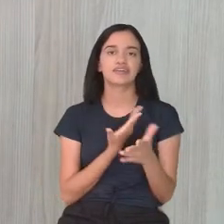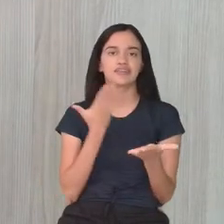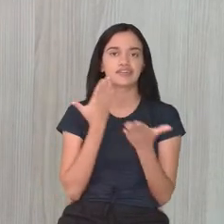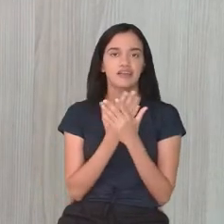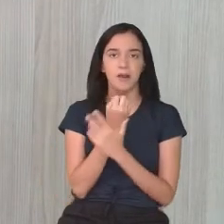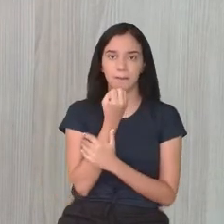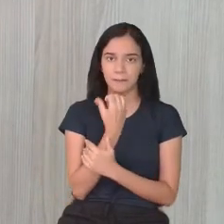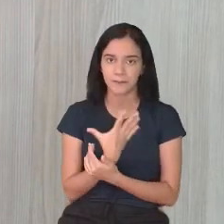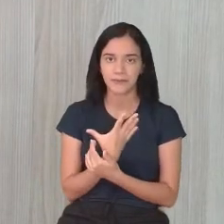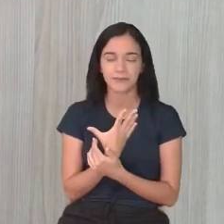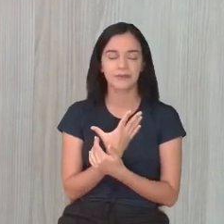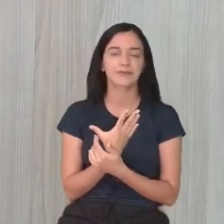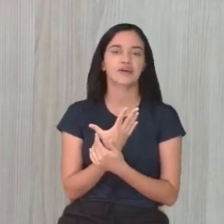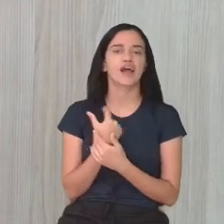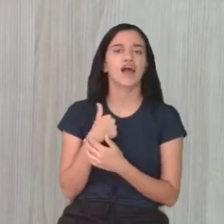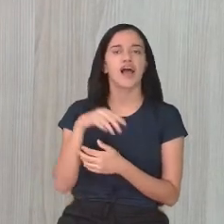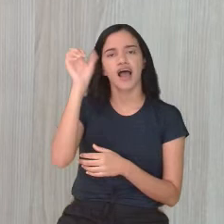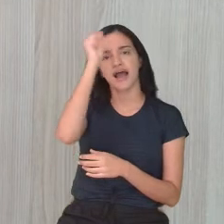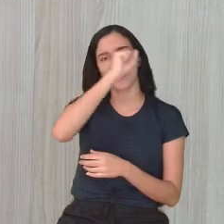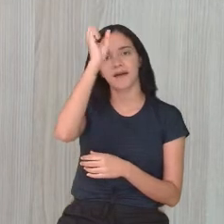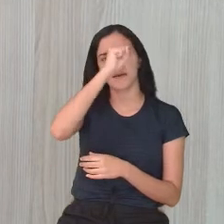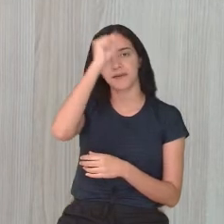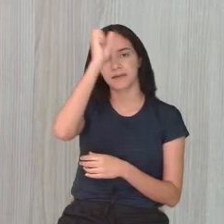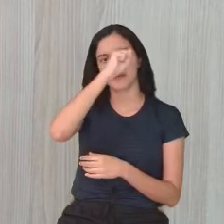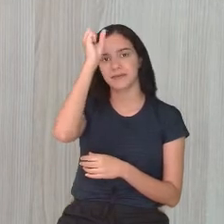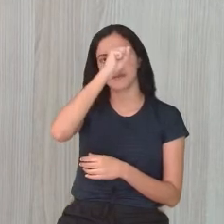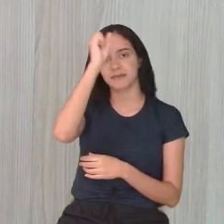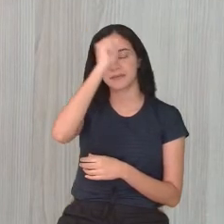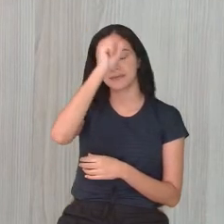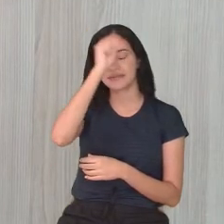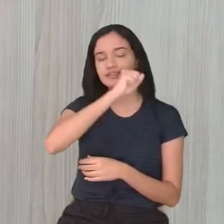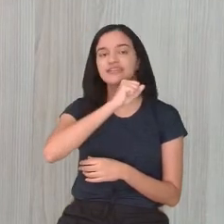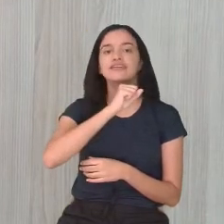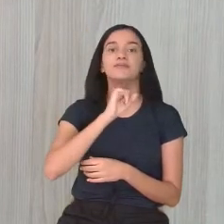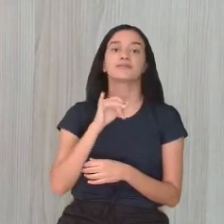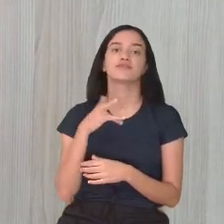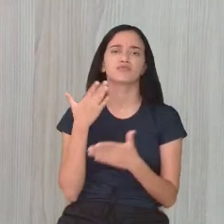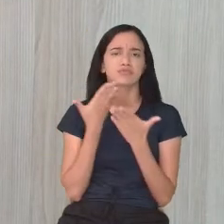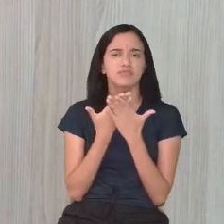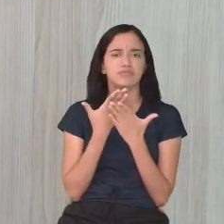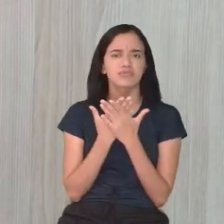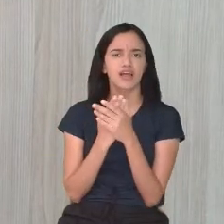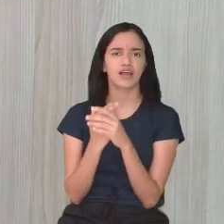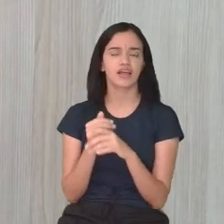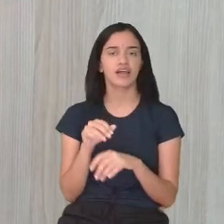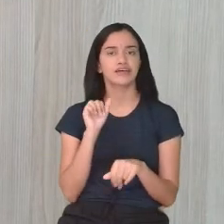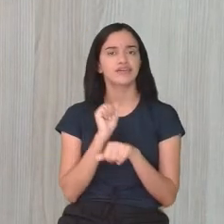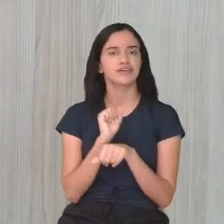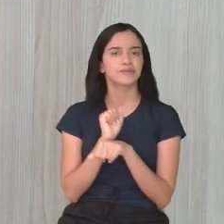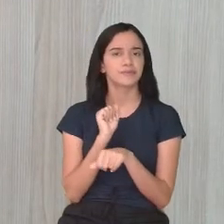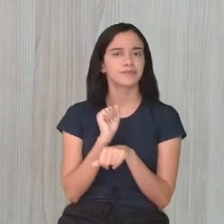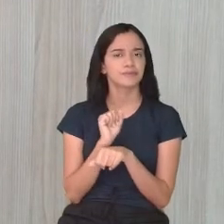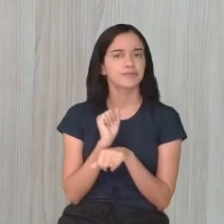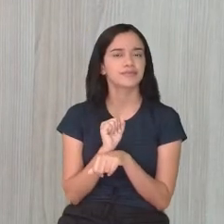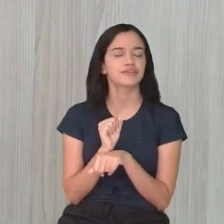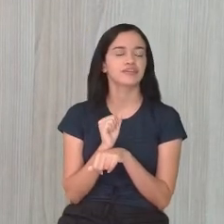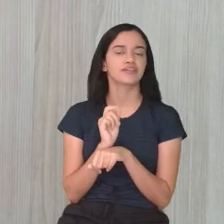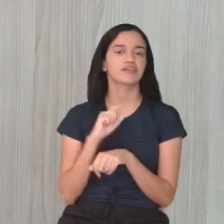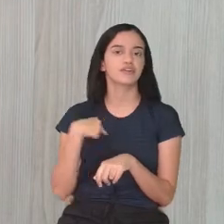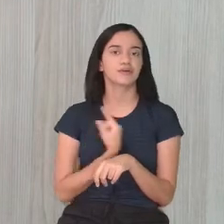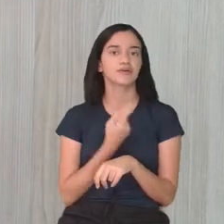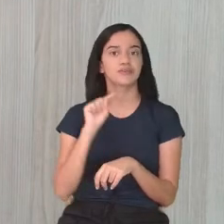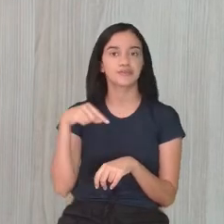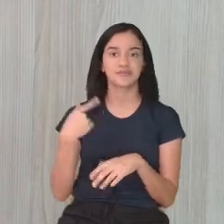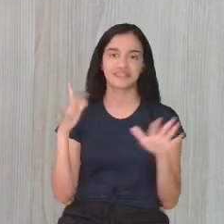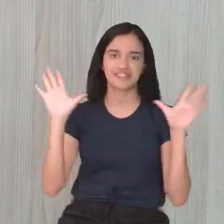muito boa, não é? Aprendemos aí muitas coisas nesse momento, então aguardem a nossa próxima aula, tá certo, pessoal?